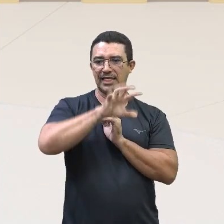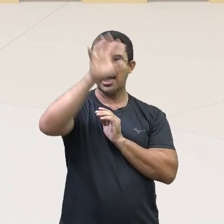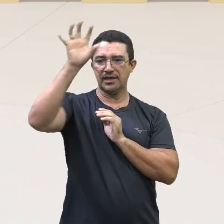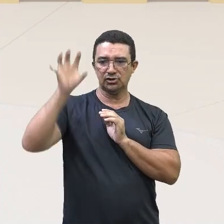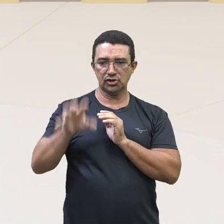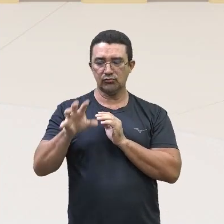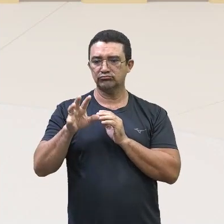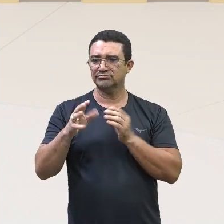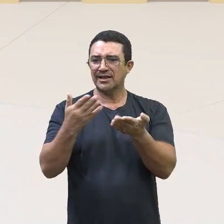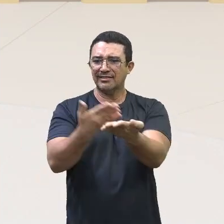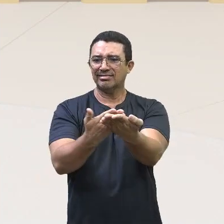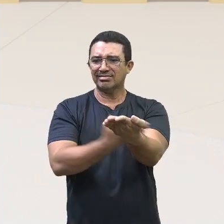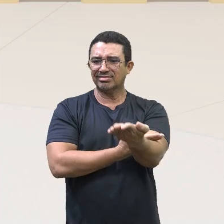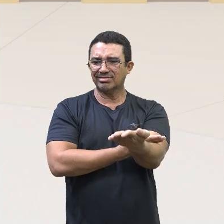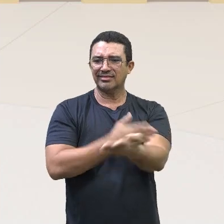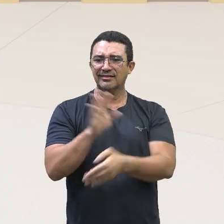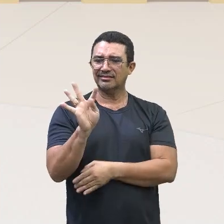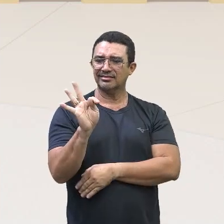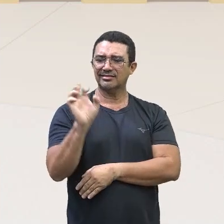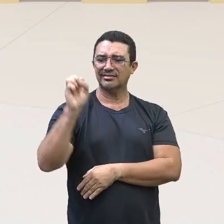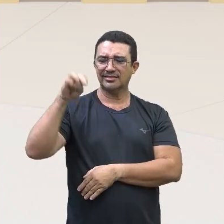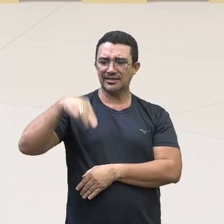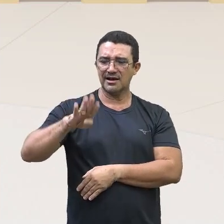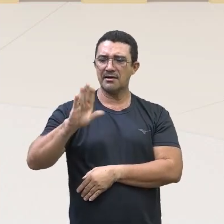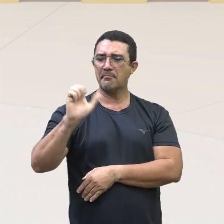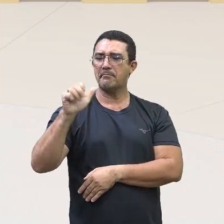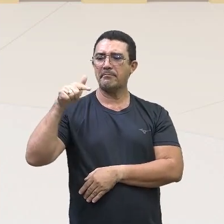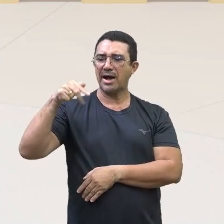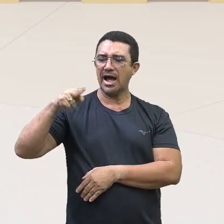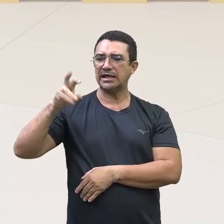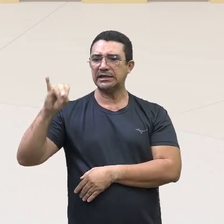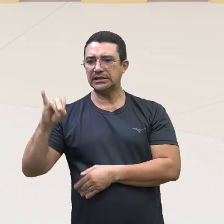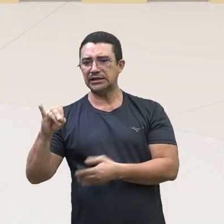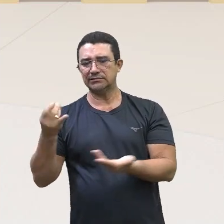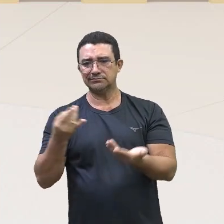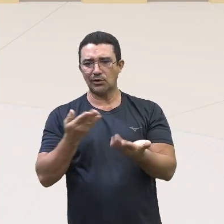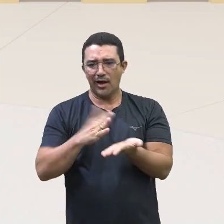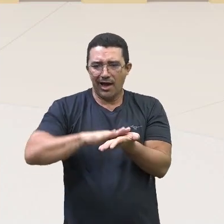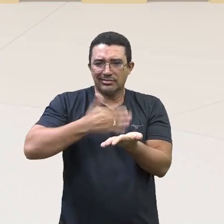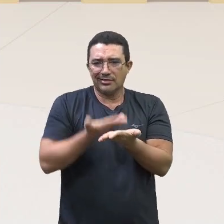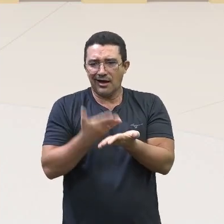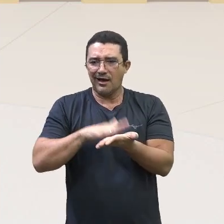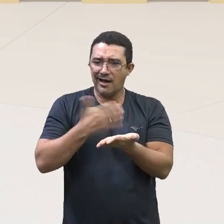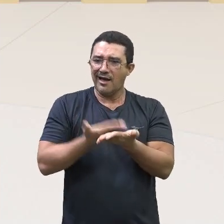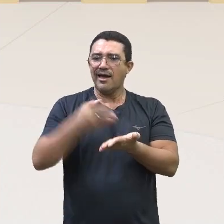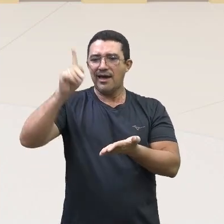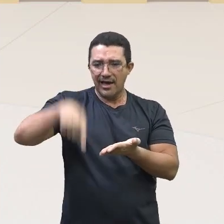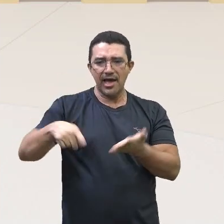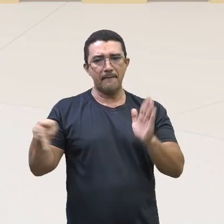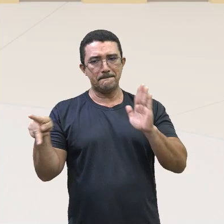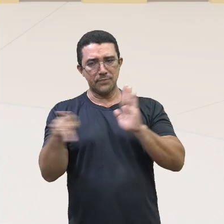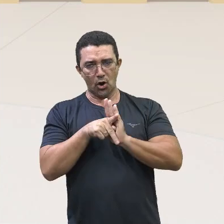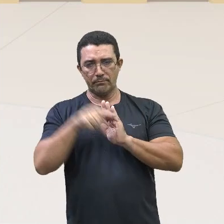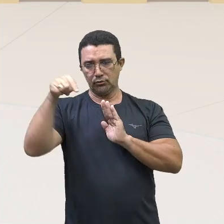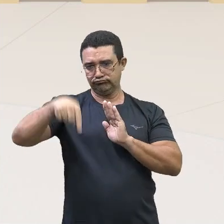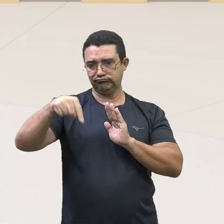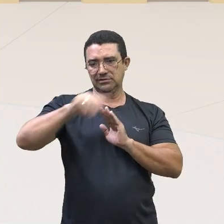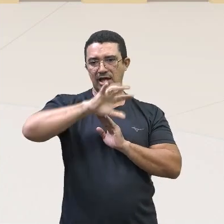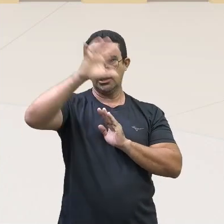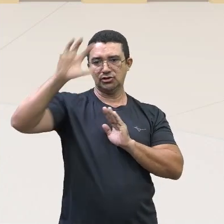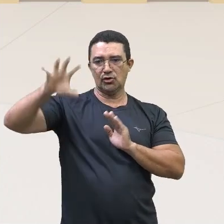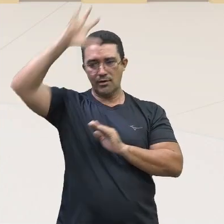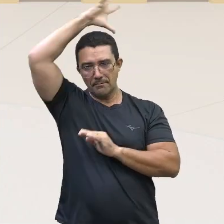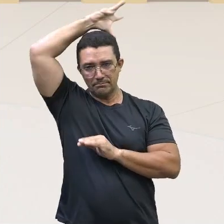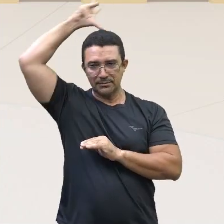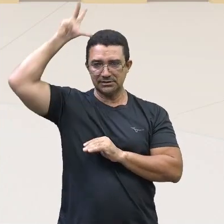tambaqui? Né? O que é o açaí, o tambaqui, o piracuí, enfim, são pratos regionais. Então quero conhecer. Então ele vai